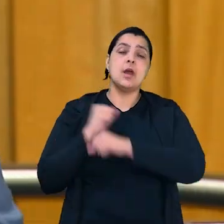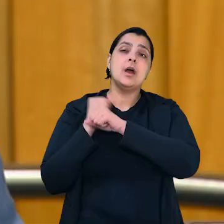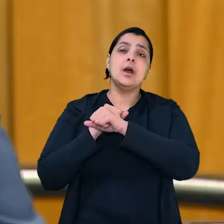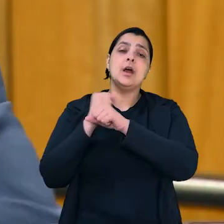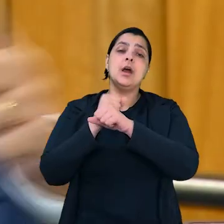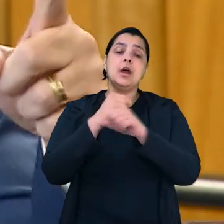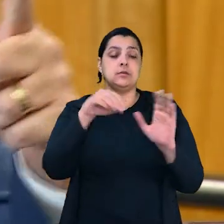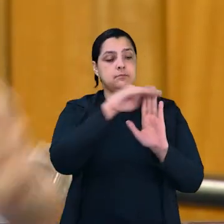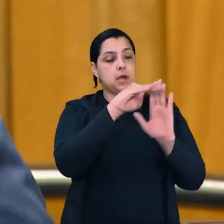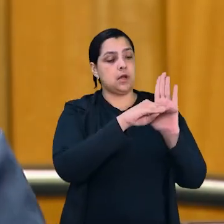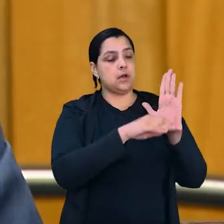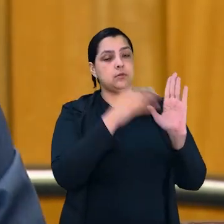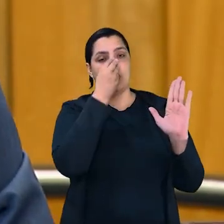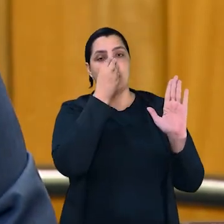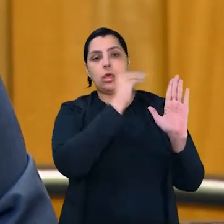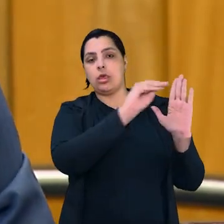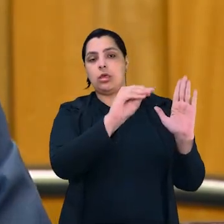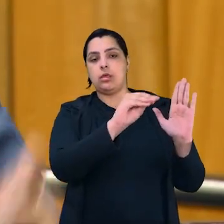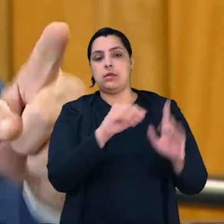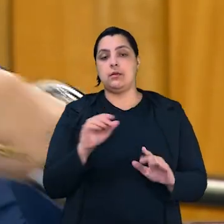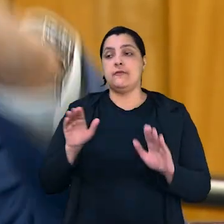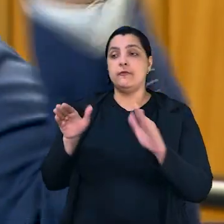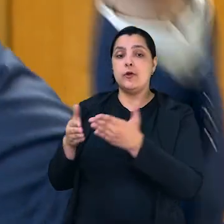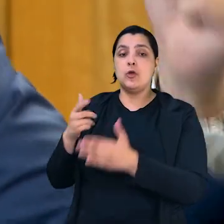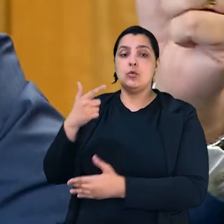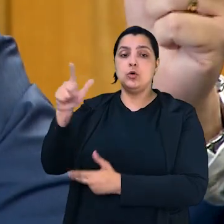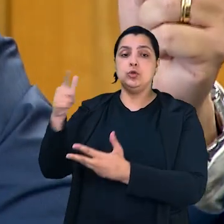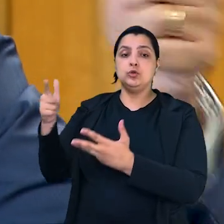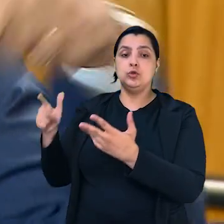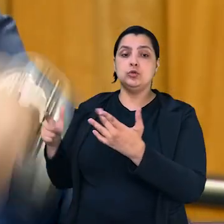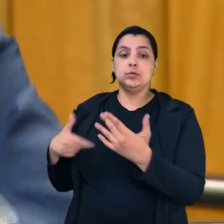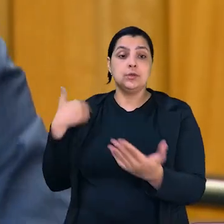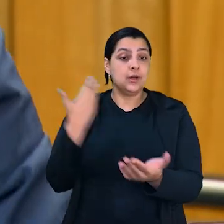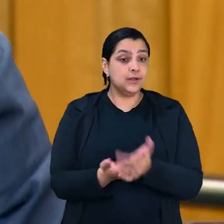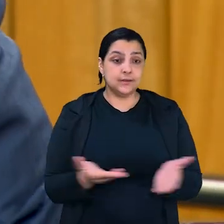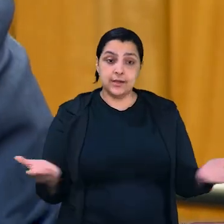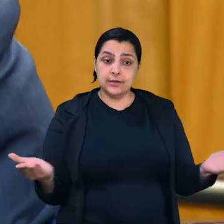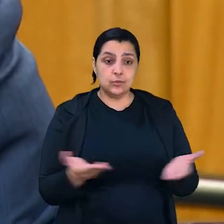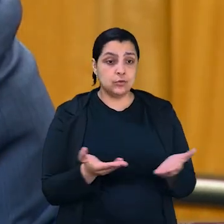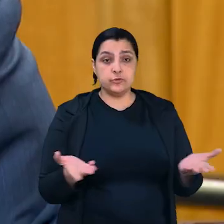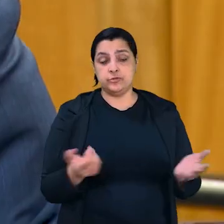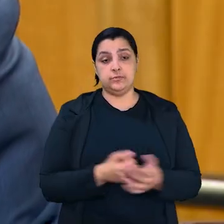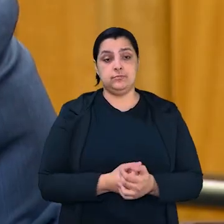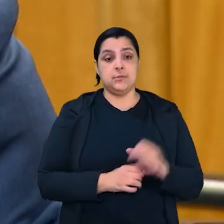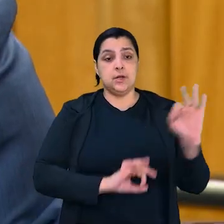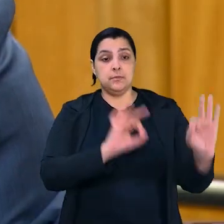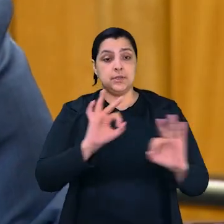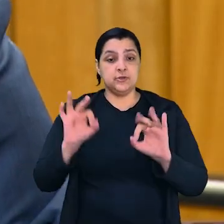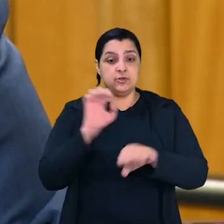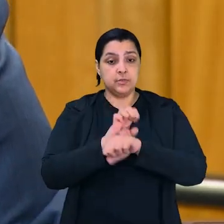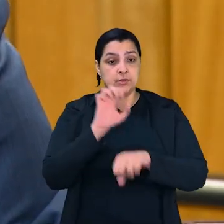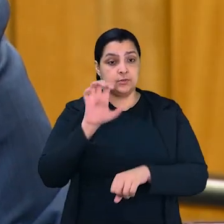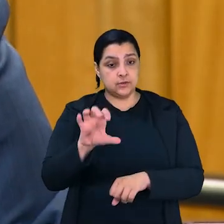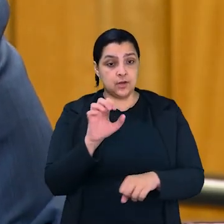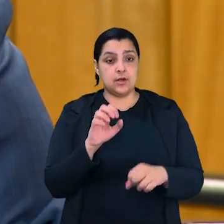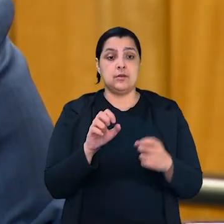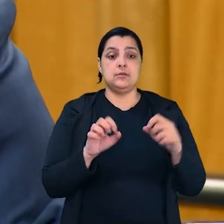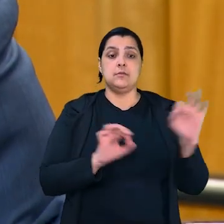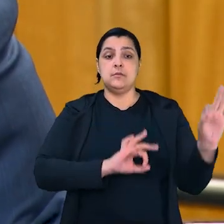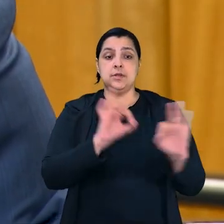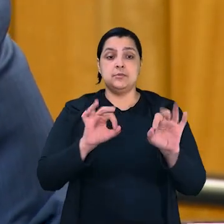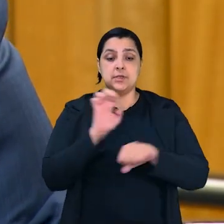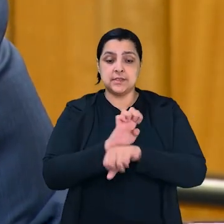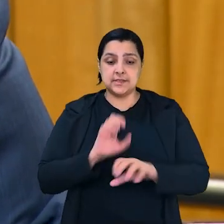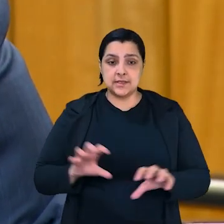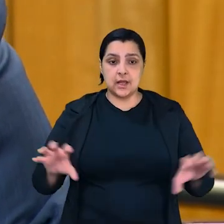negligenciou ao longo de anos essa pauta, priorizando outras pautas. E até hoje nós enxergamos isso no planejamento estatal, no